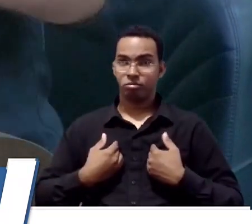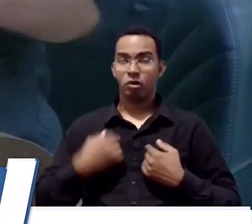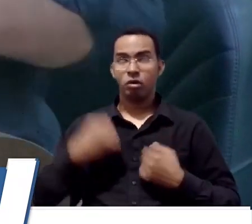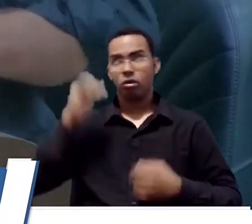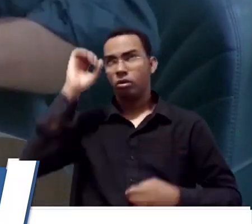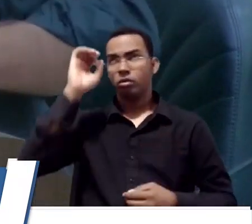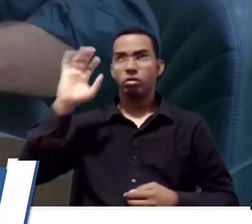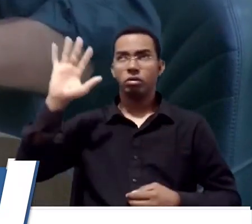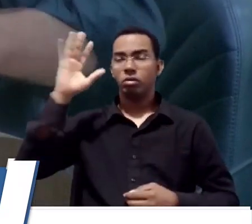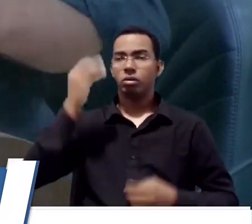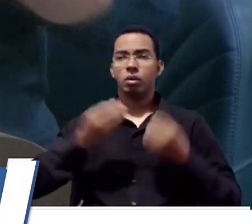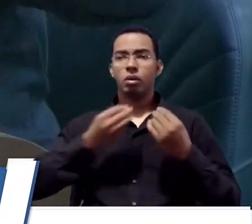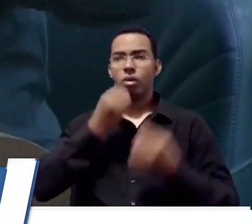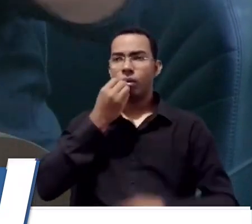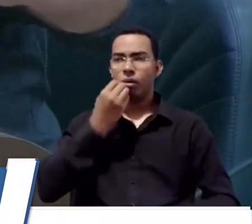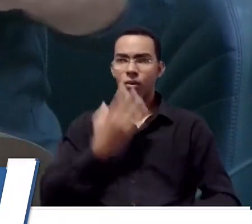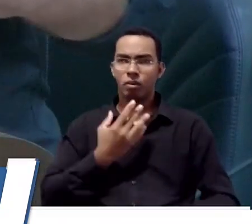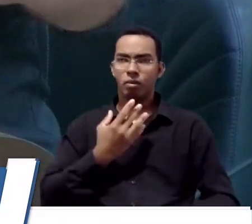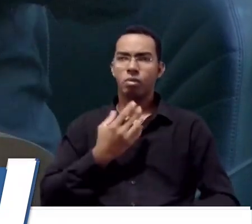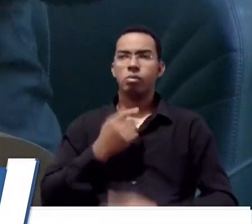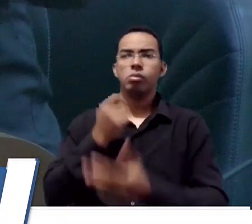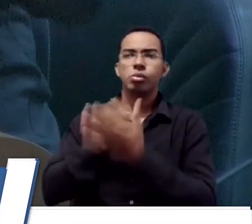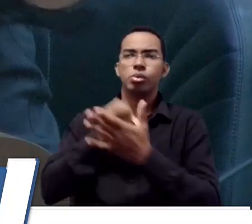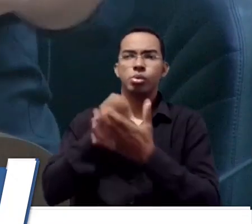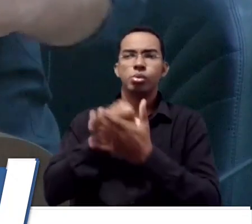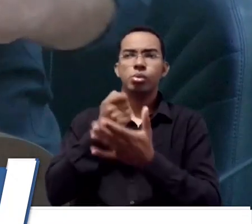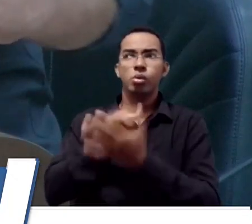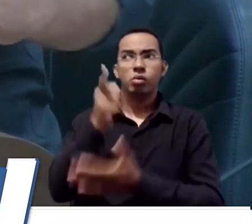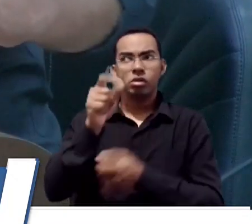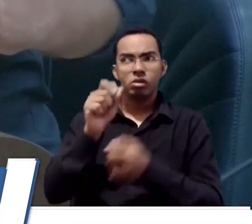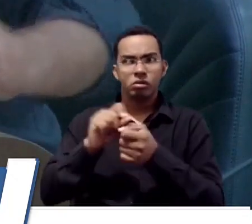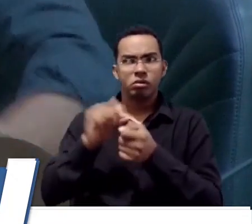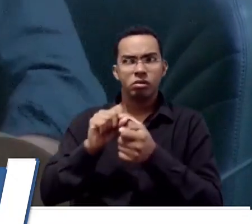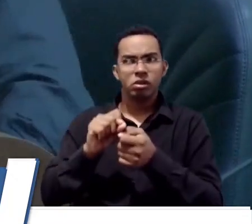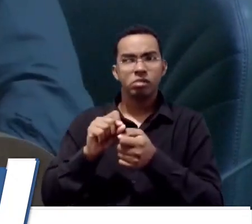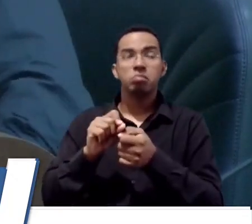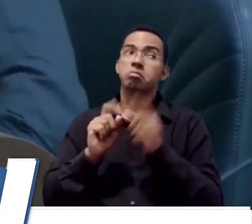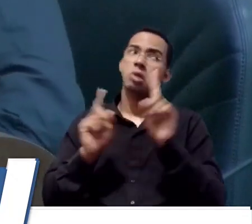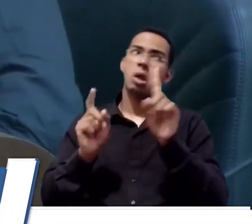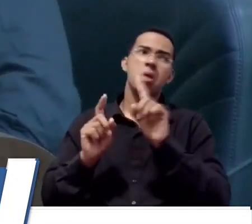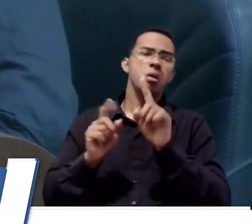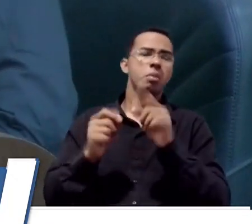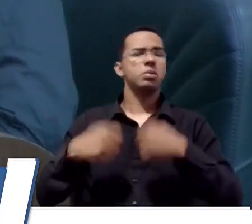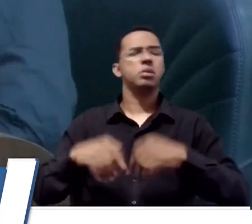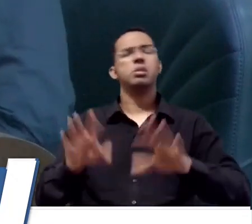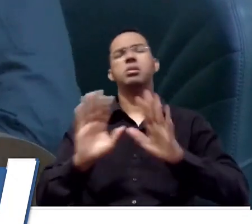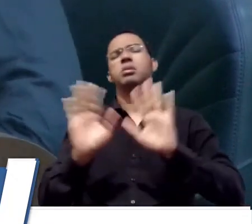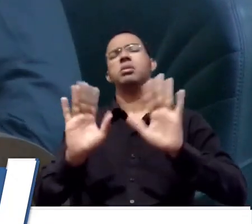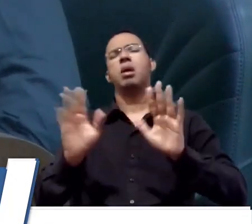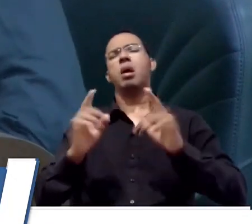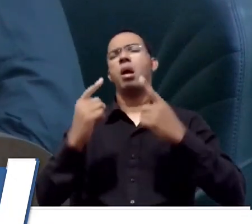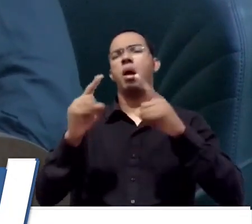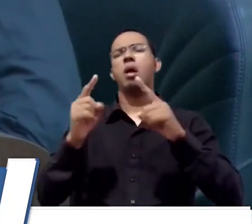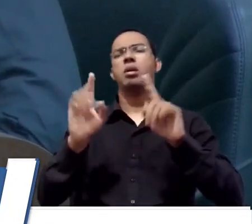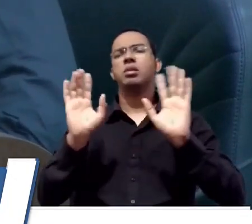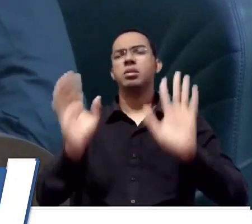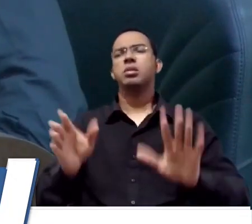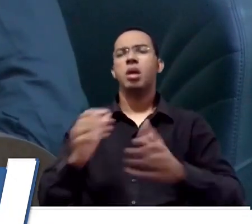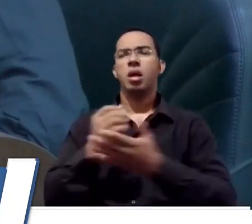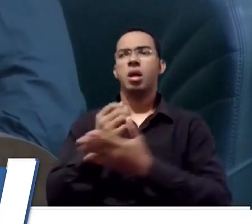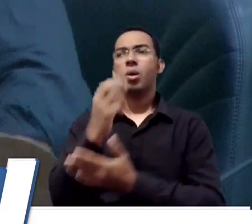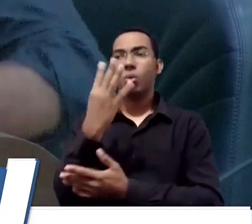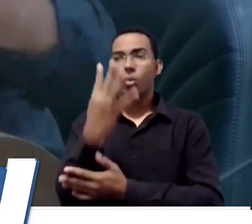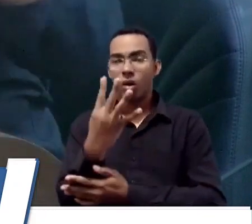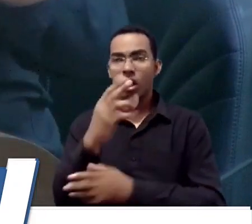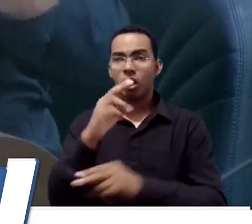como que seria bom a gente cobrar, vocês estão fazendo isso? Não, não precisa chamar. Nós já estamos desde dia 4 de